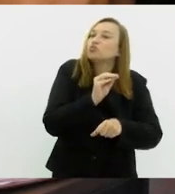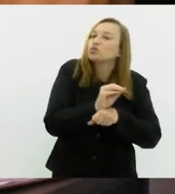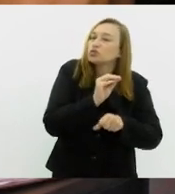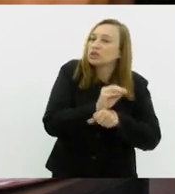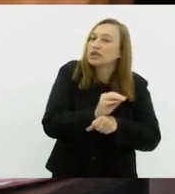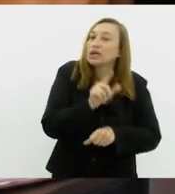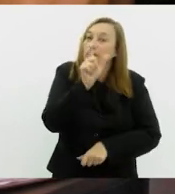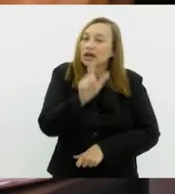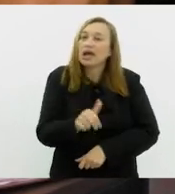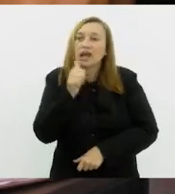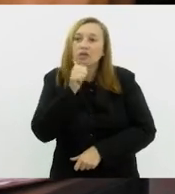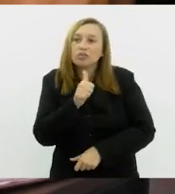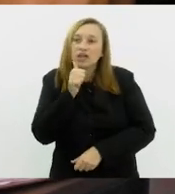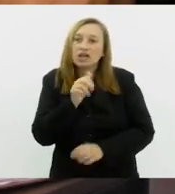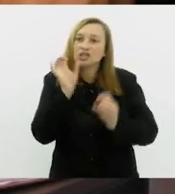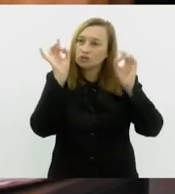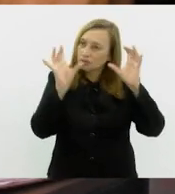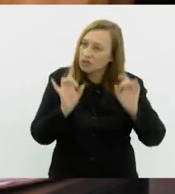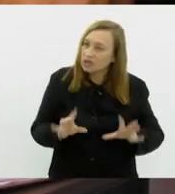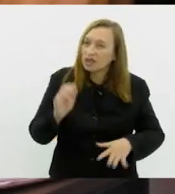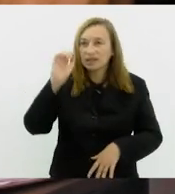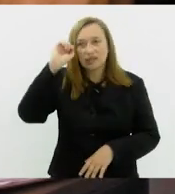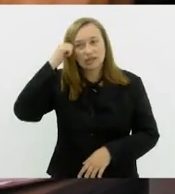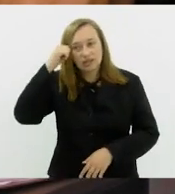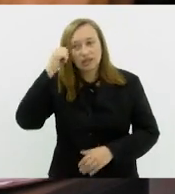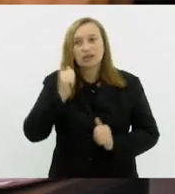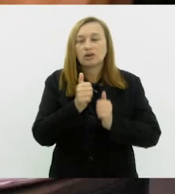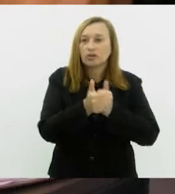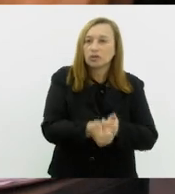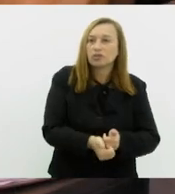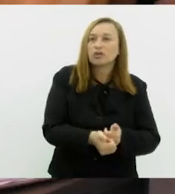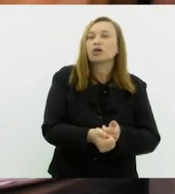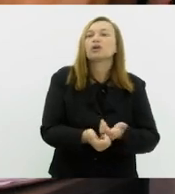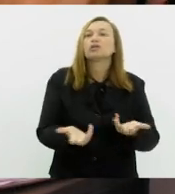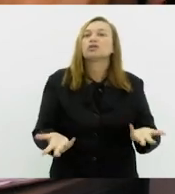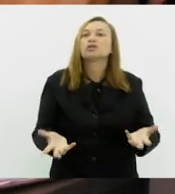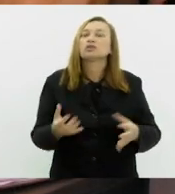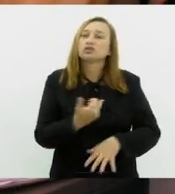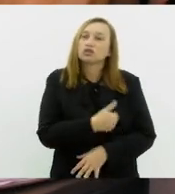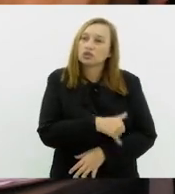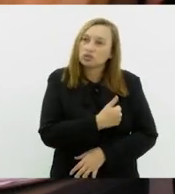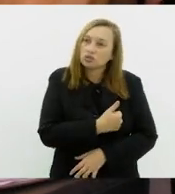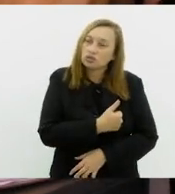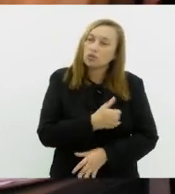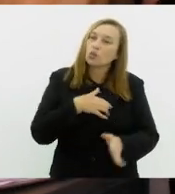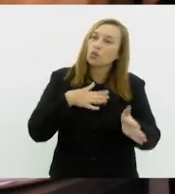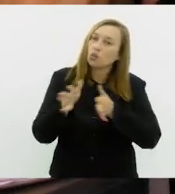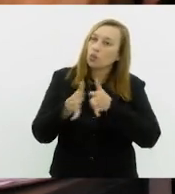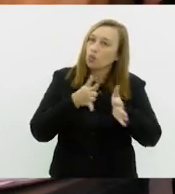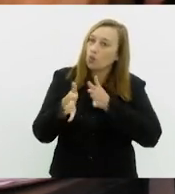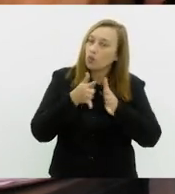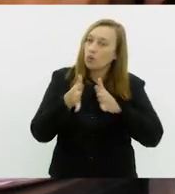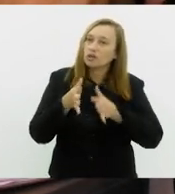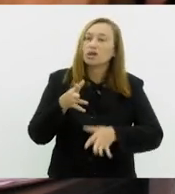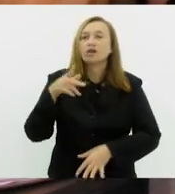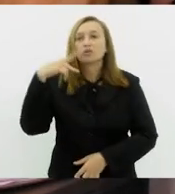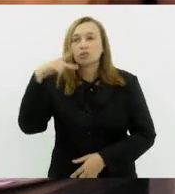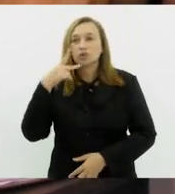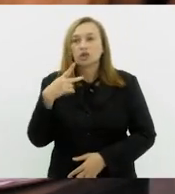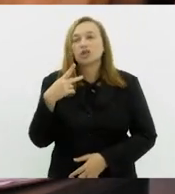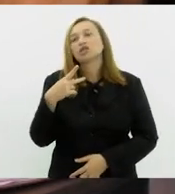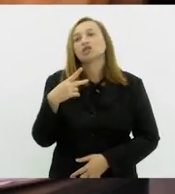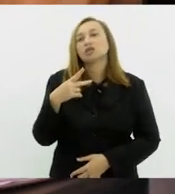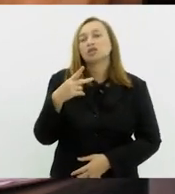aquelas mulheres, em especial as mulheres negras, que compõem a maioria da população em São João de Meriti, o acesso a essas políticas públicas